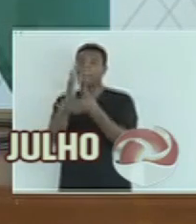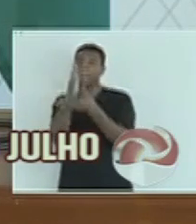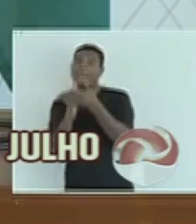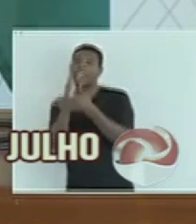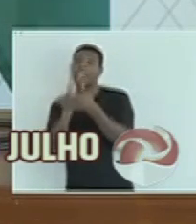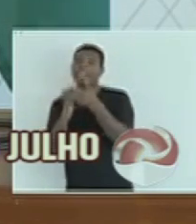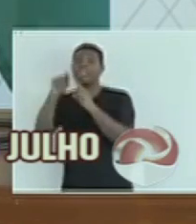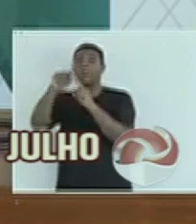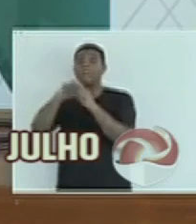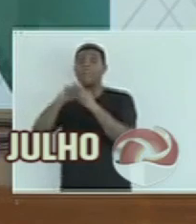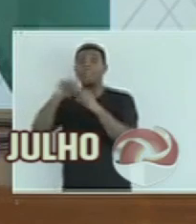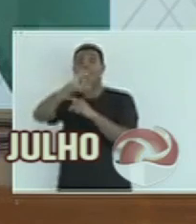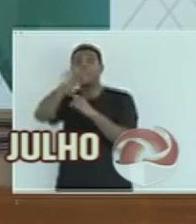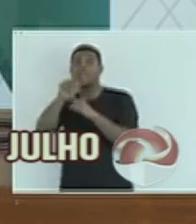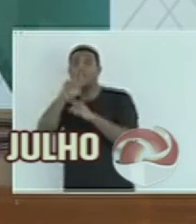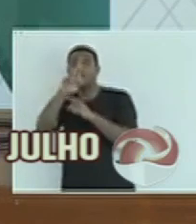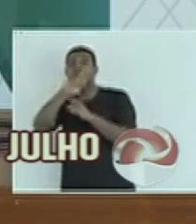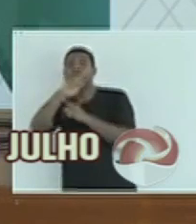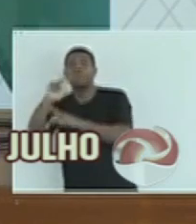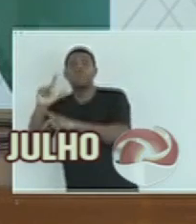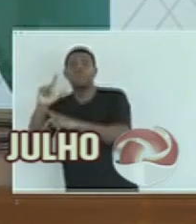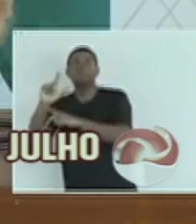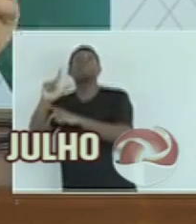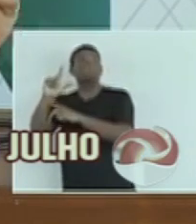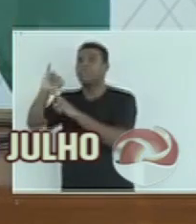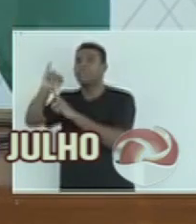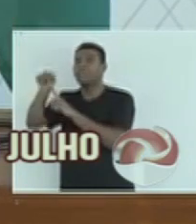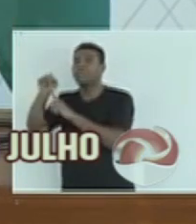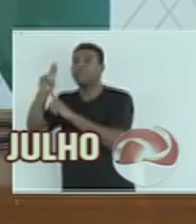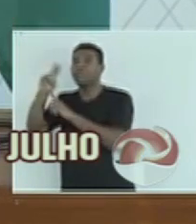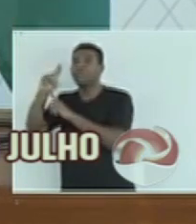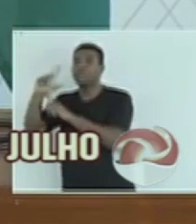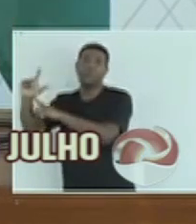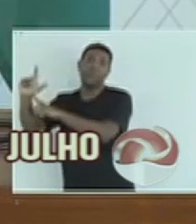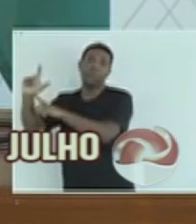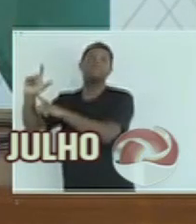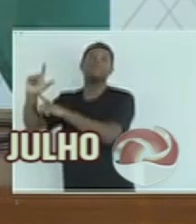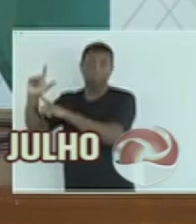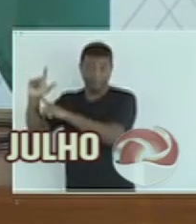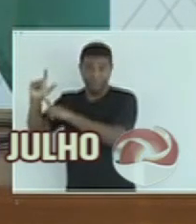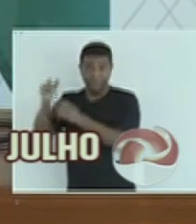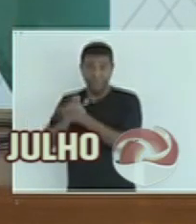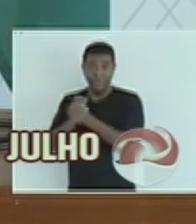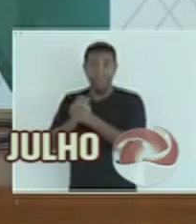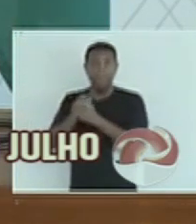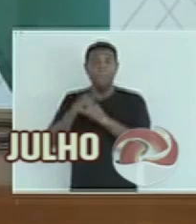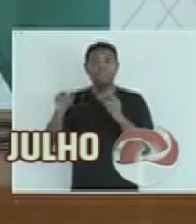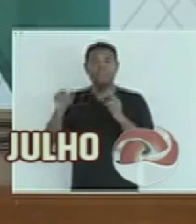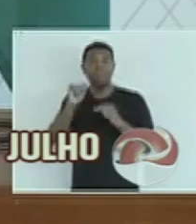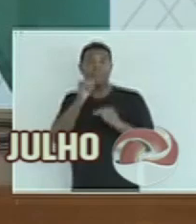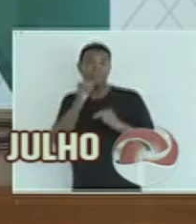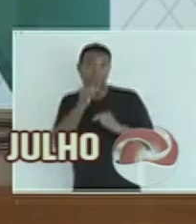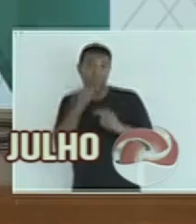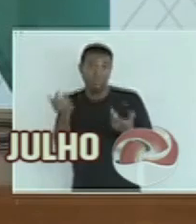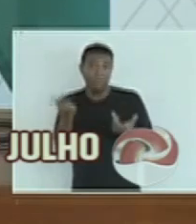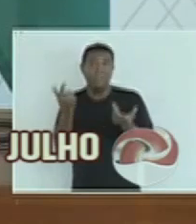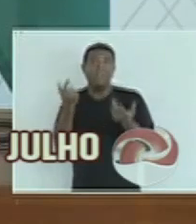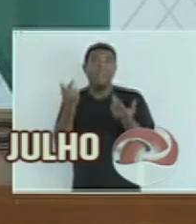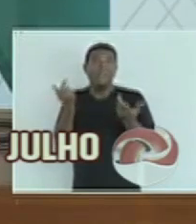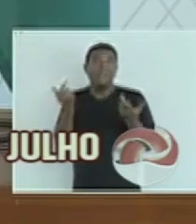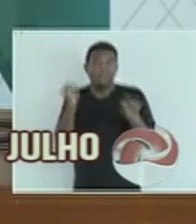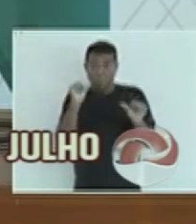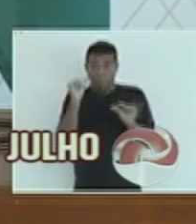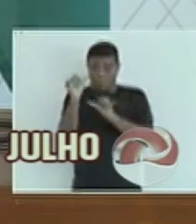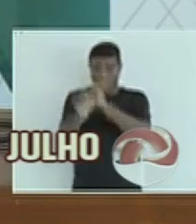casos que é esperado se tudo se mantiver como está. O fato é que é impossível nós não termos mudanças.